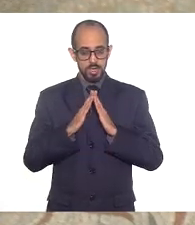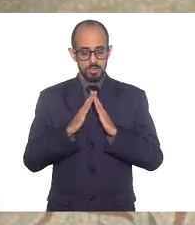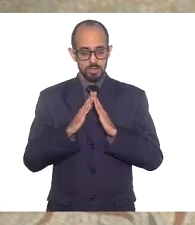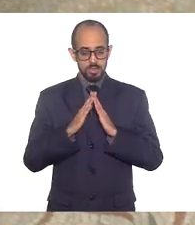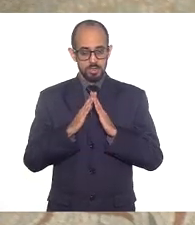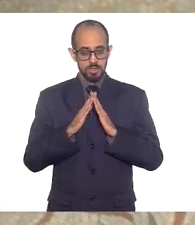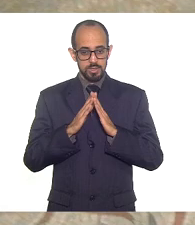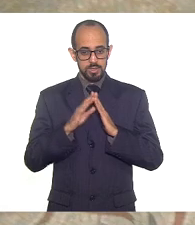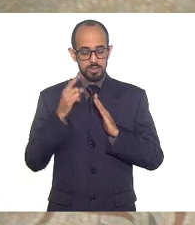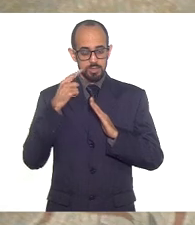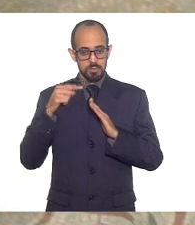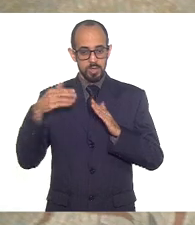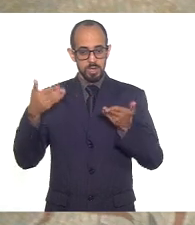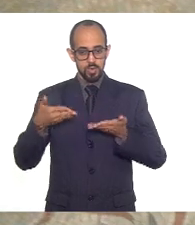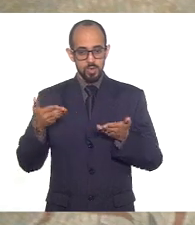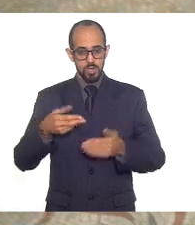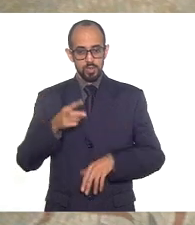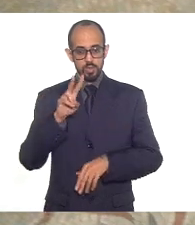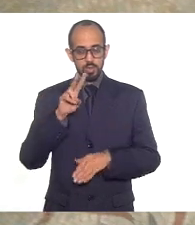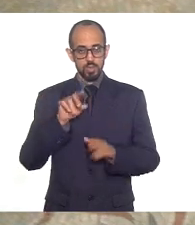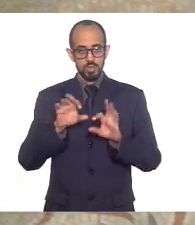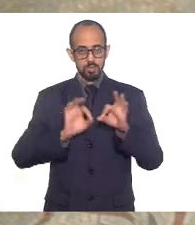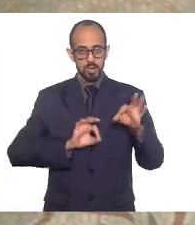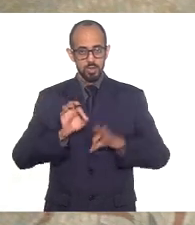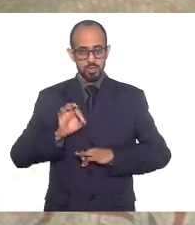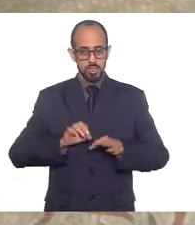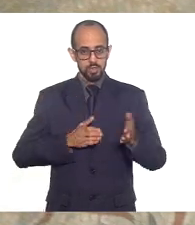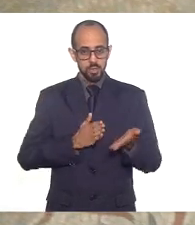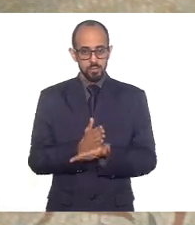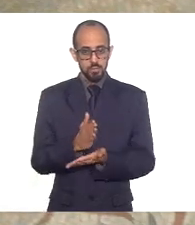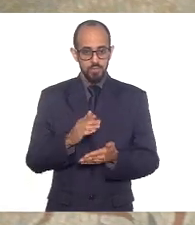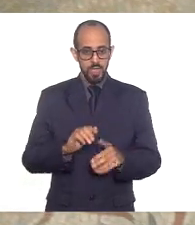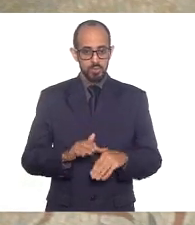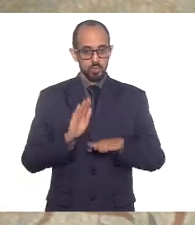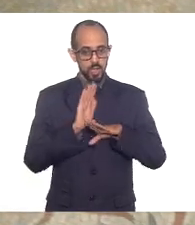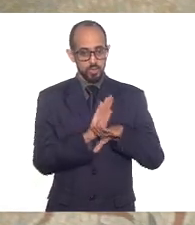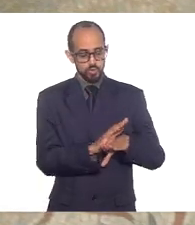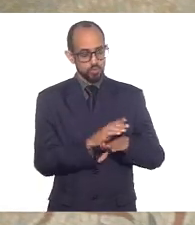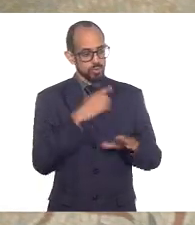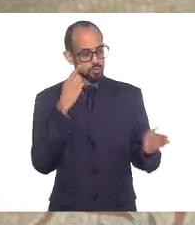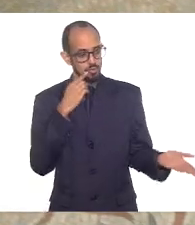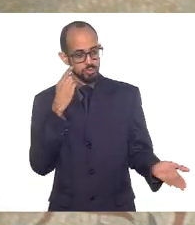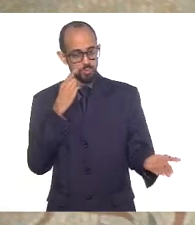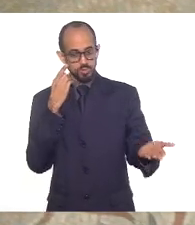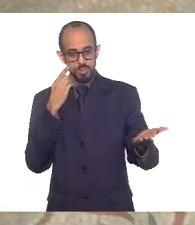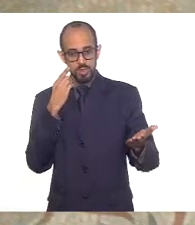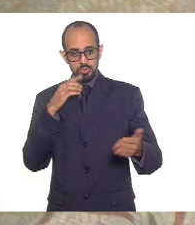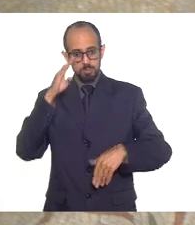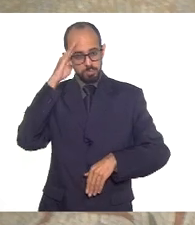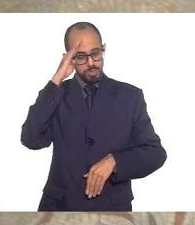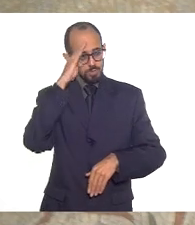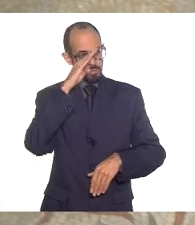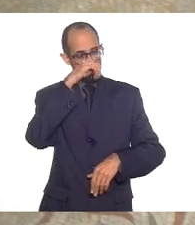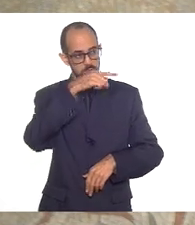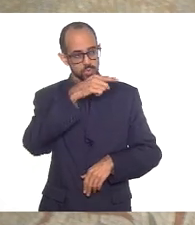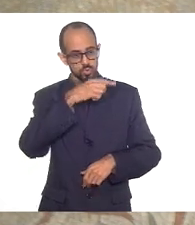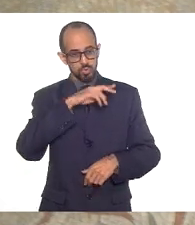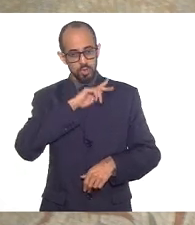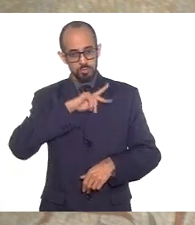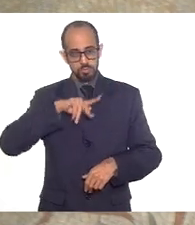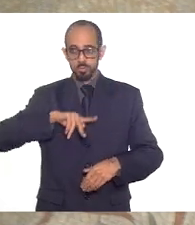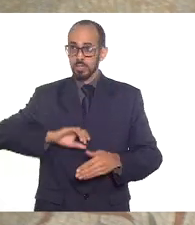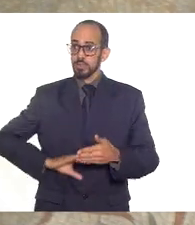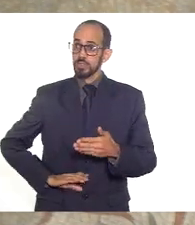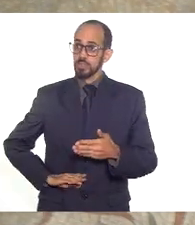mesmo eu tive dois projeto de lei aprovado por essa casa com ajuda dos deputados e deputados principalmente do nosso